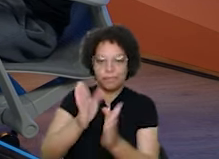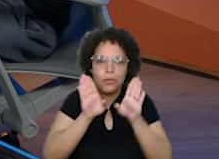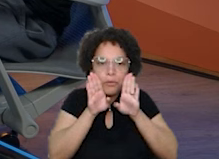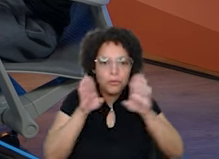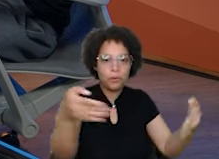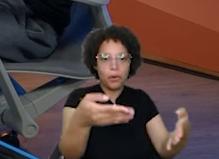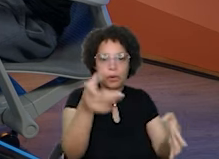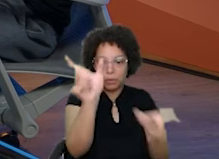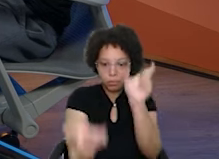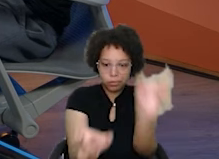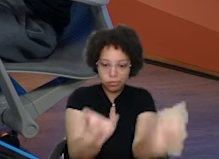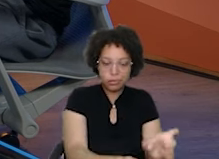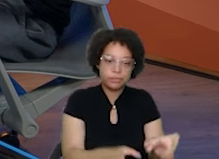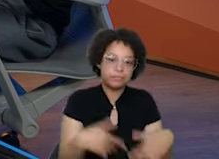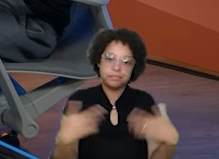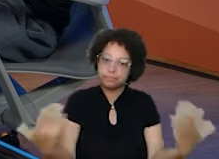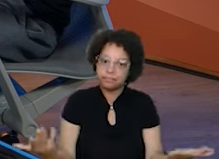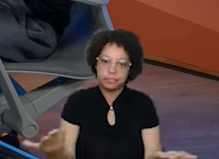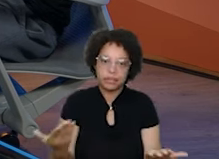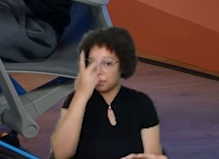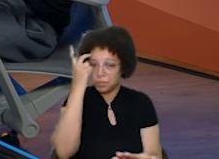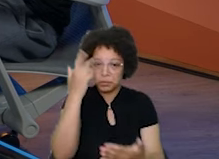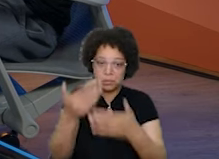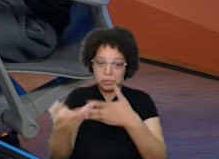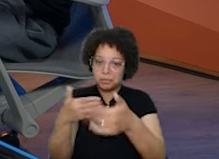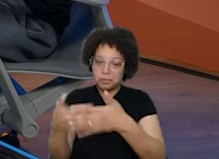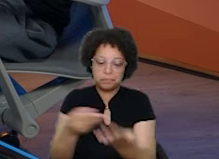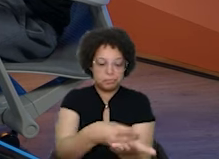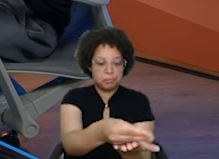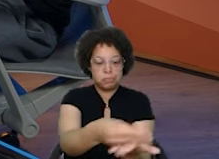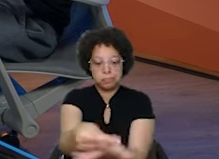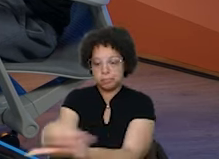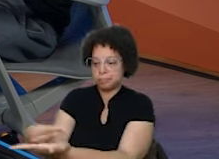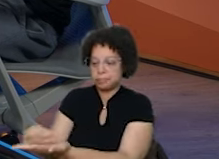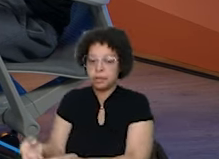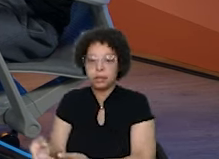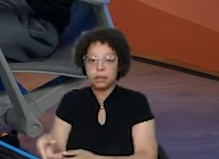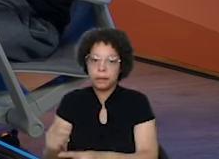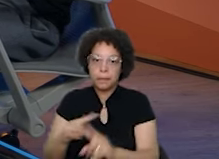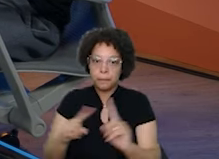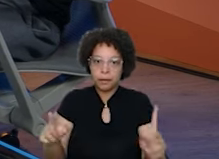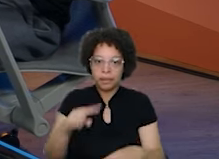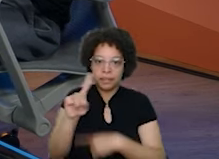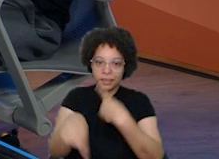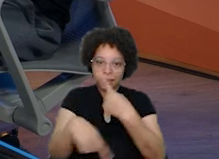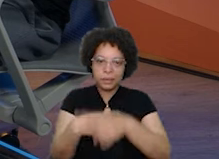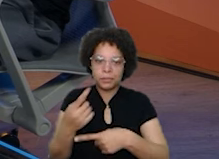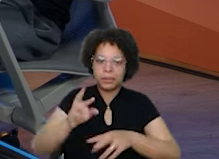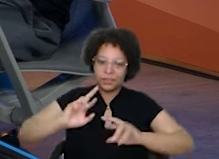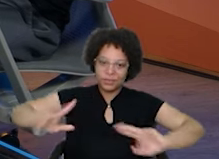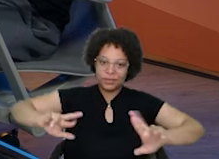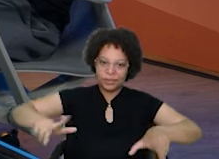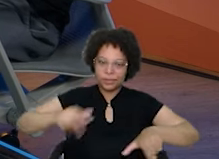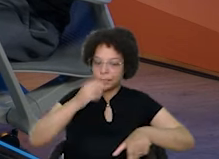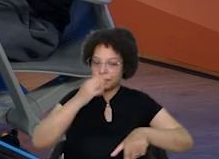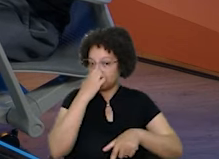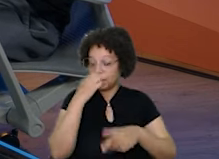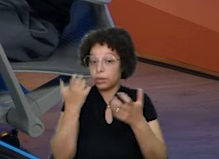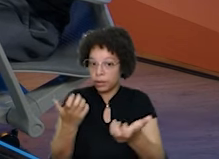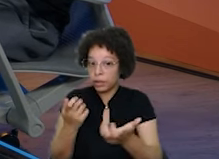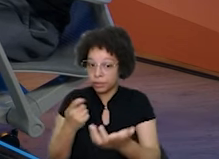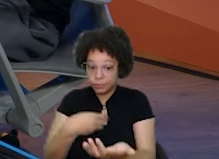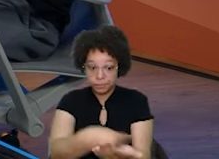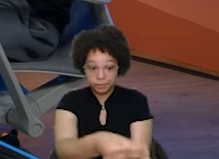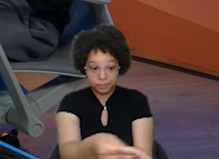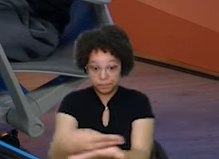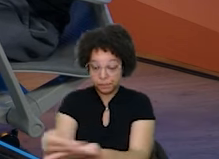panfleto aí a pessoa fica entregando para qualquer um o retorno disso com certeza é é Diferente de quando eu falo não eu quero que você entregue para uma